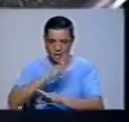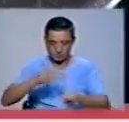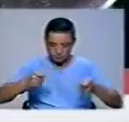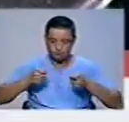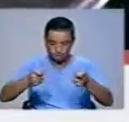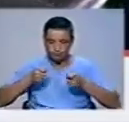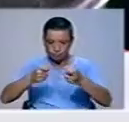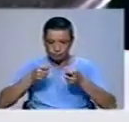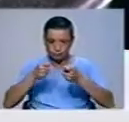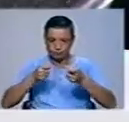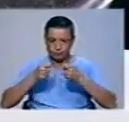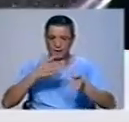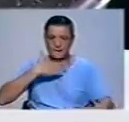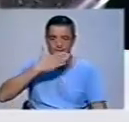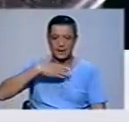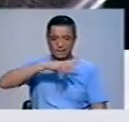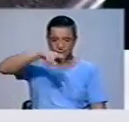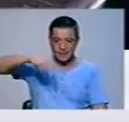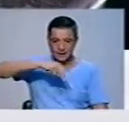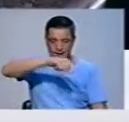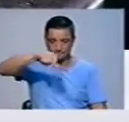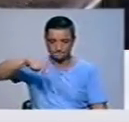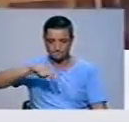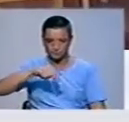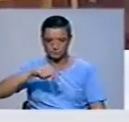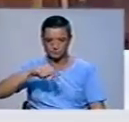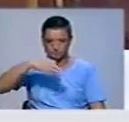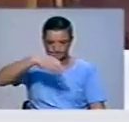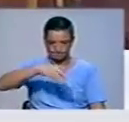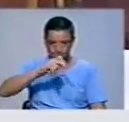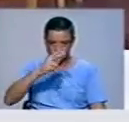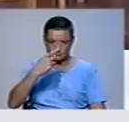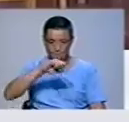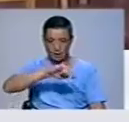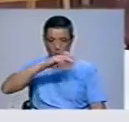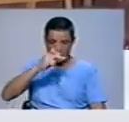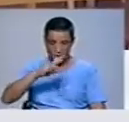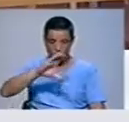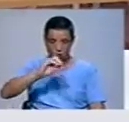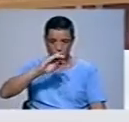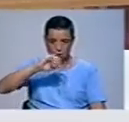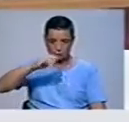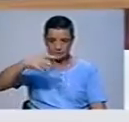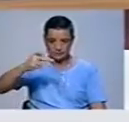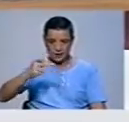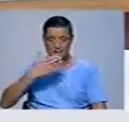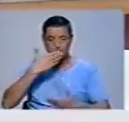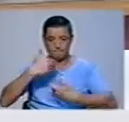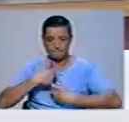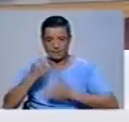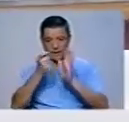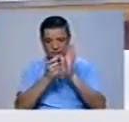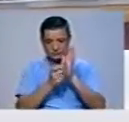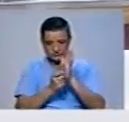É importante também peneirarmos a farinha. Eu penso, tanto a Paula Costa que nos pediu a receita, como os nossos telespectadores também que nos estiverem a acompanhar e que a